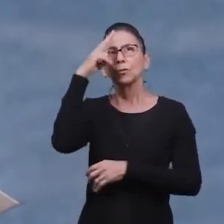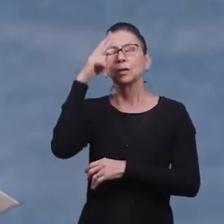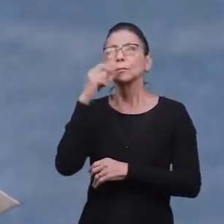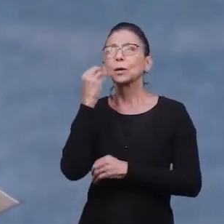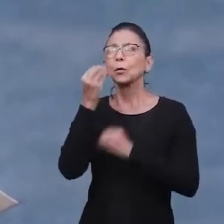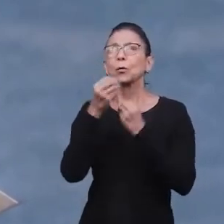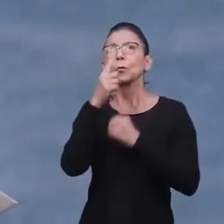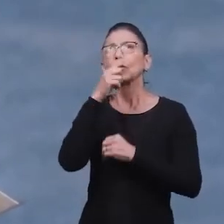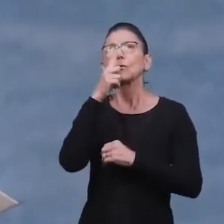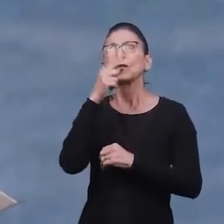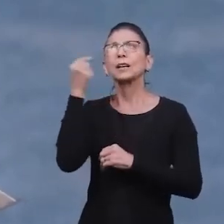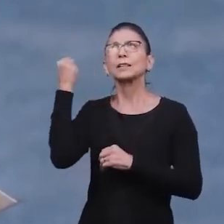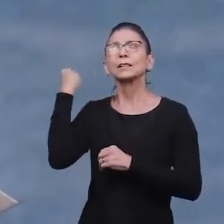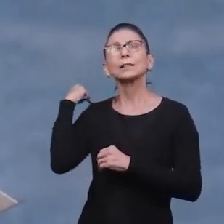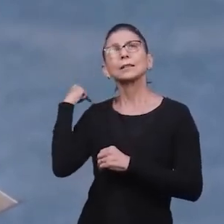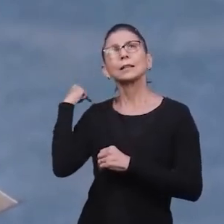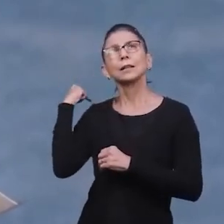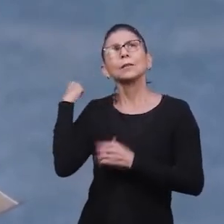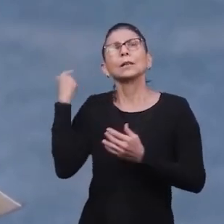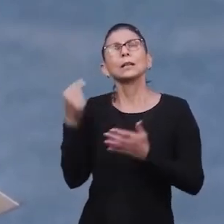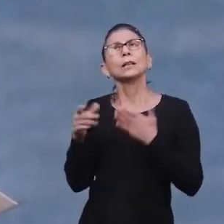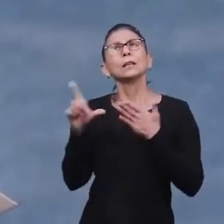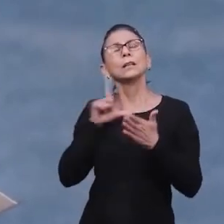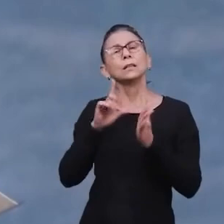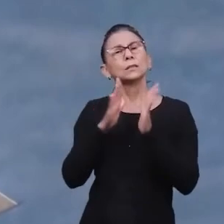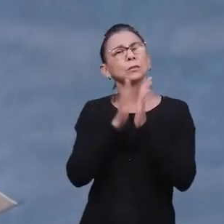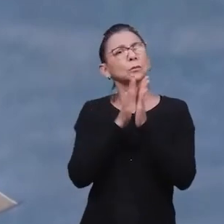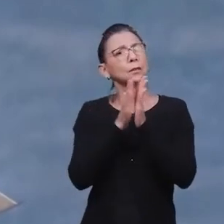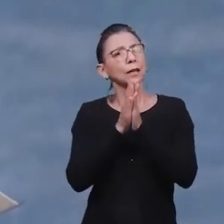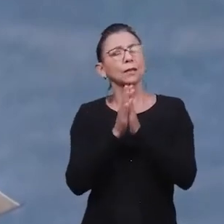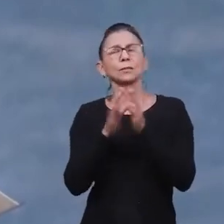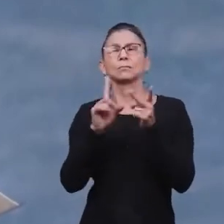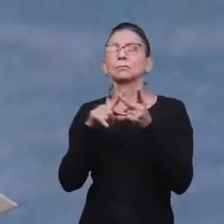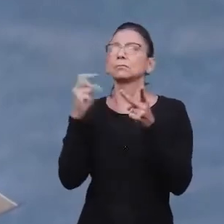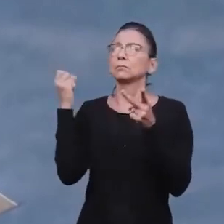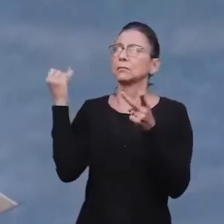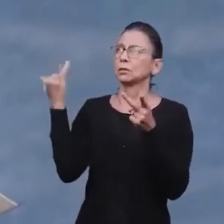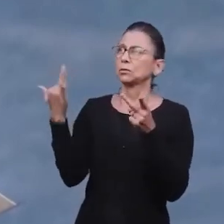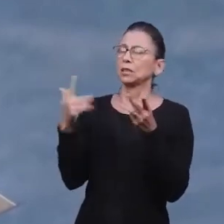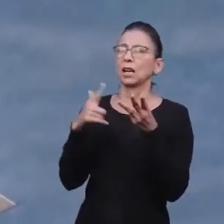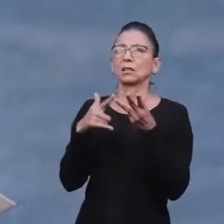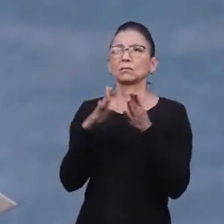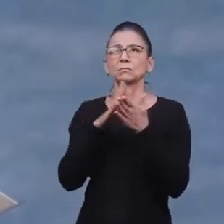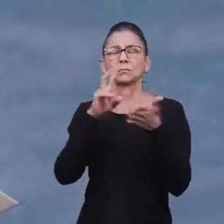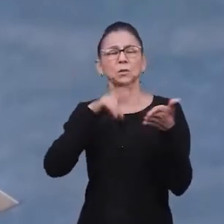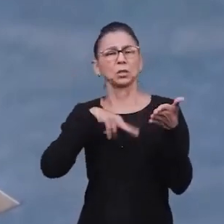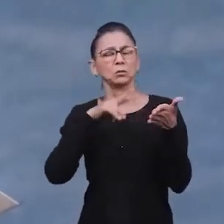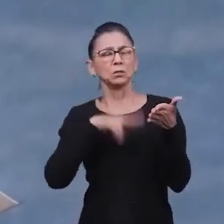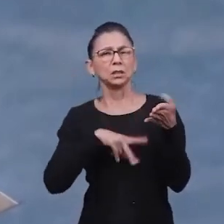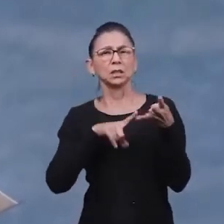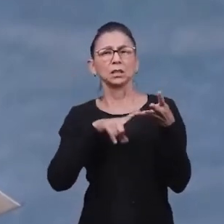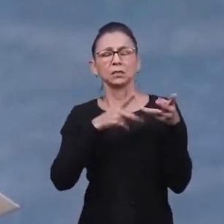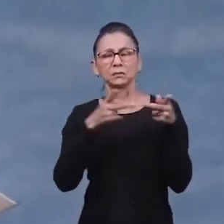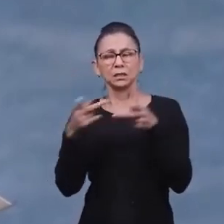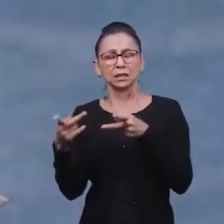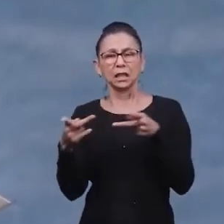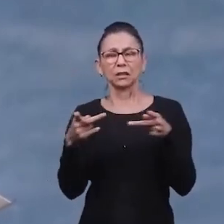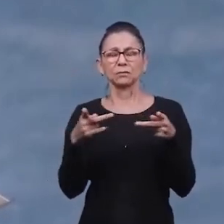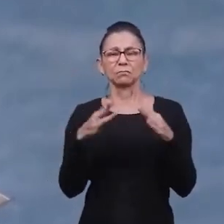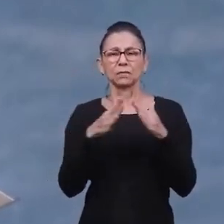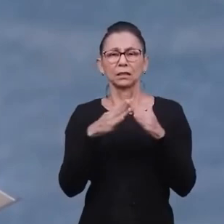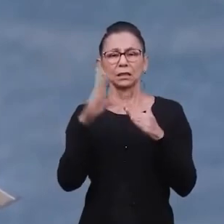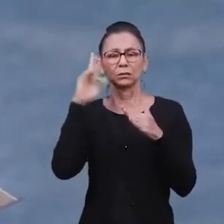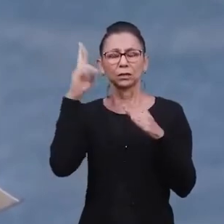que não, onde é que começou a minha falha. Aí você começa a pensar: não, eu era uma pessoa de oração, eu era uma pessoa de madrugada, eu era de leitura a palavra, eu